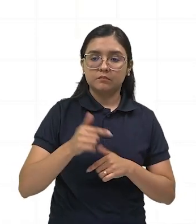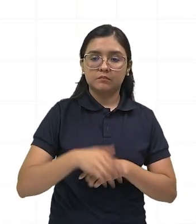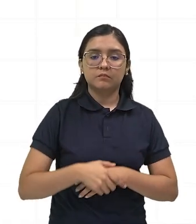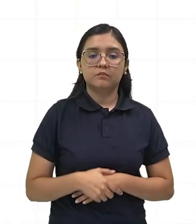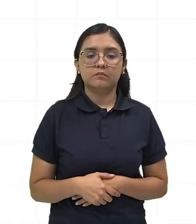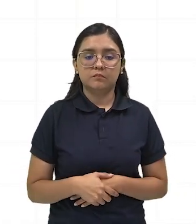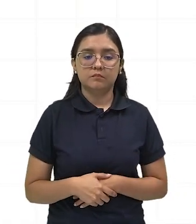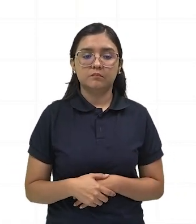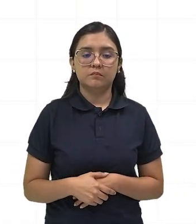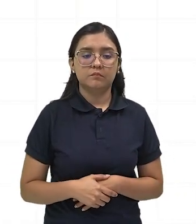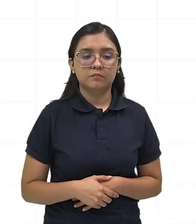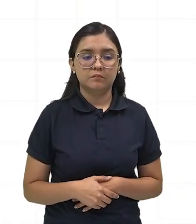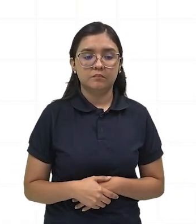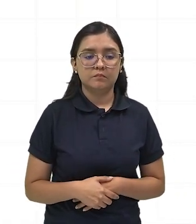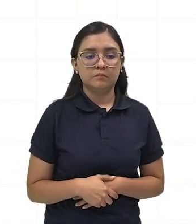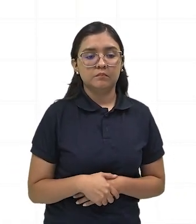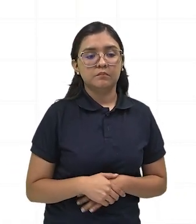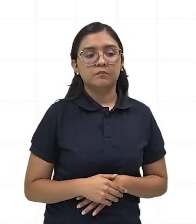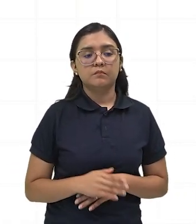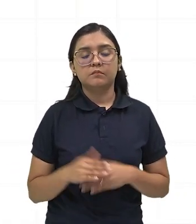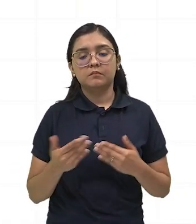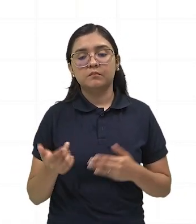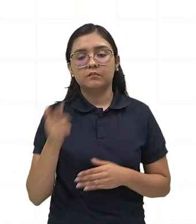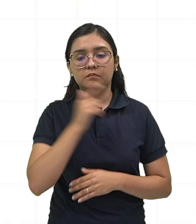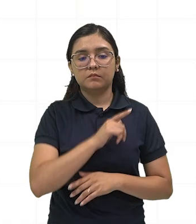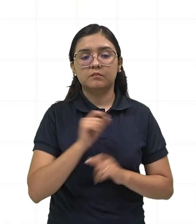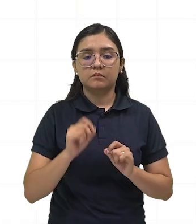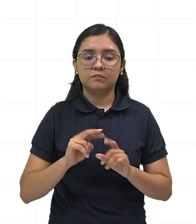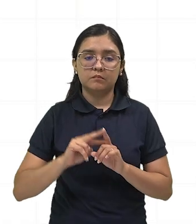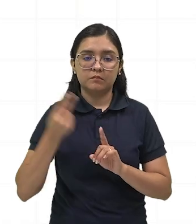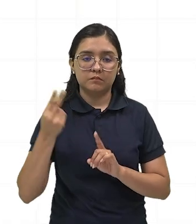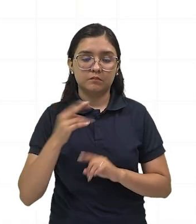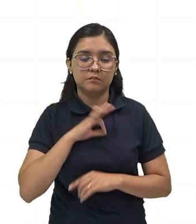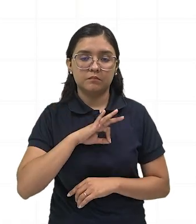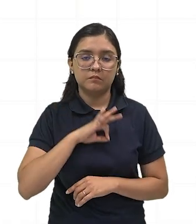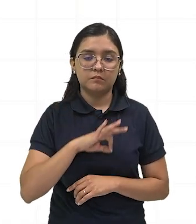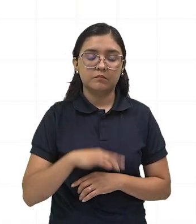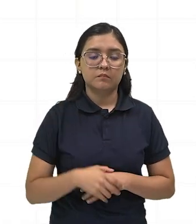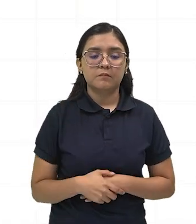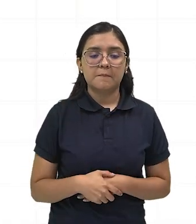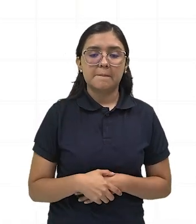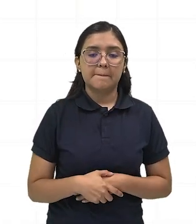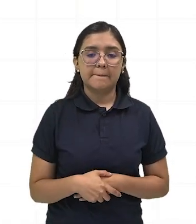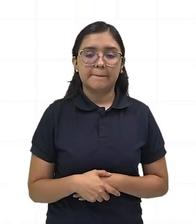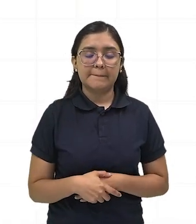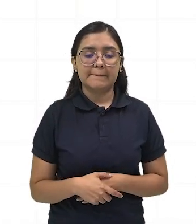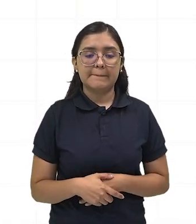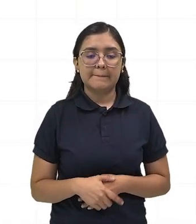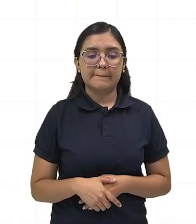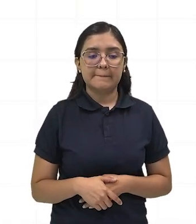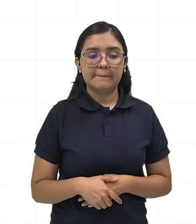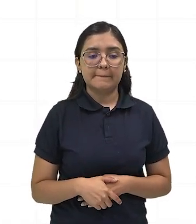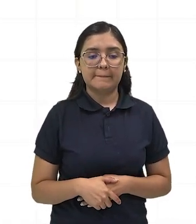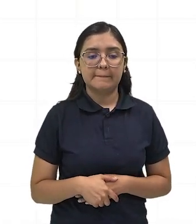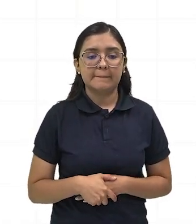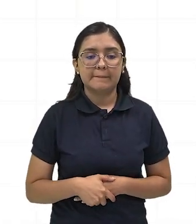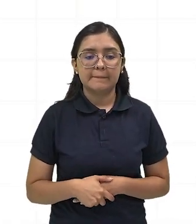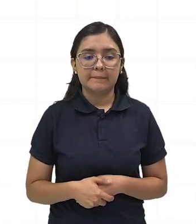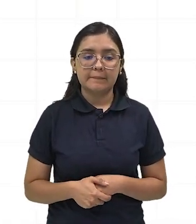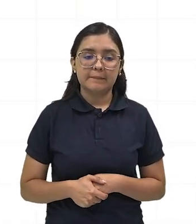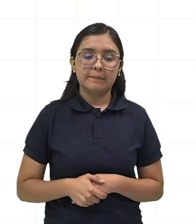trabalhada até que ele receba um aumento salarial, né? Então, isso aqui é